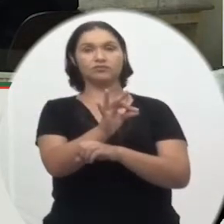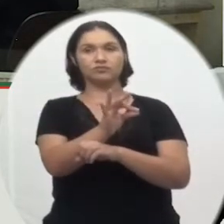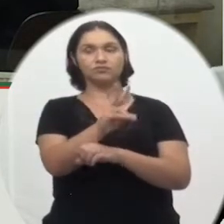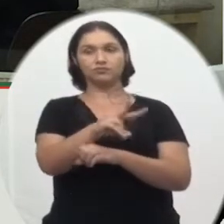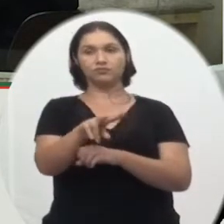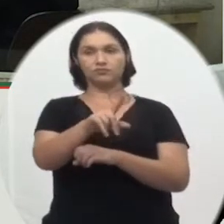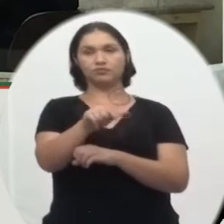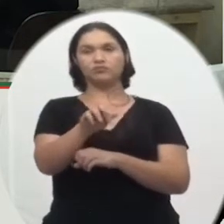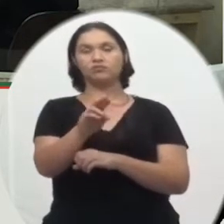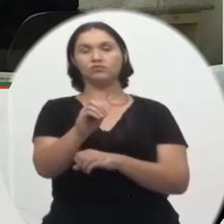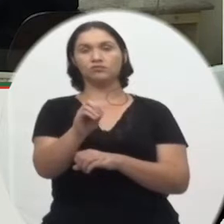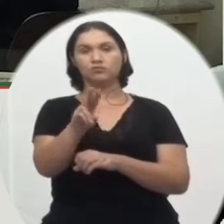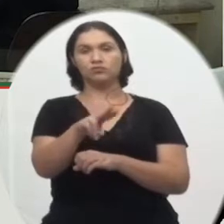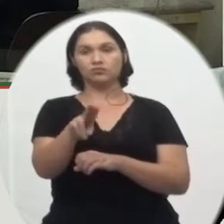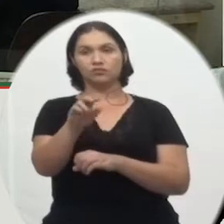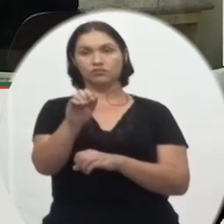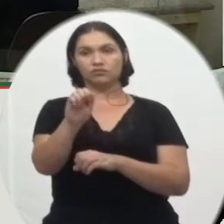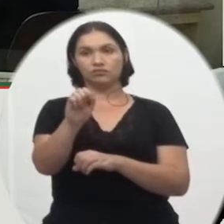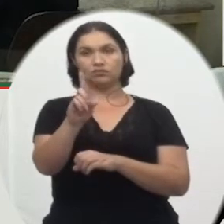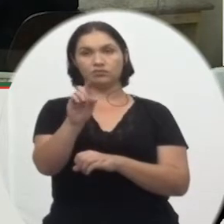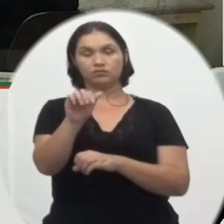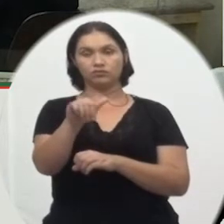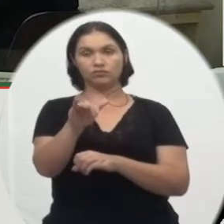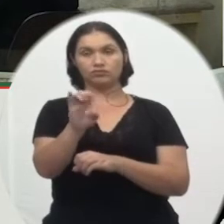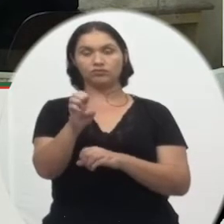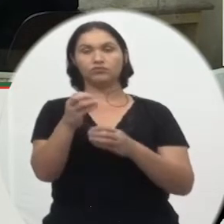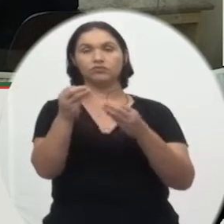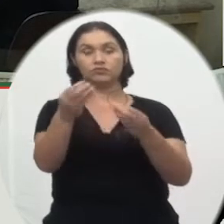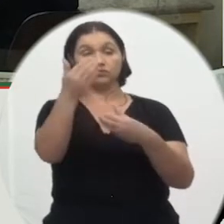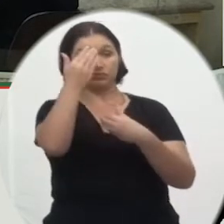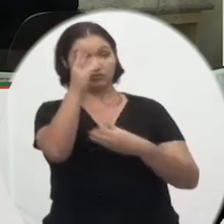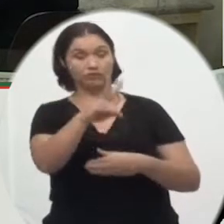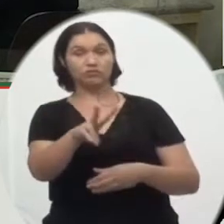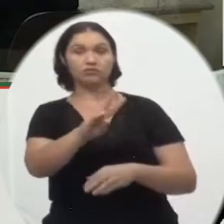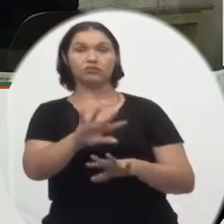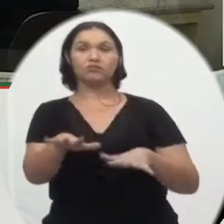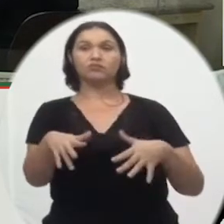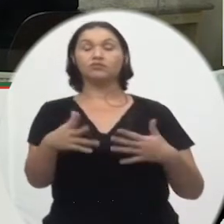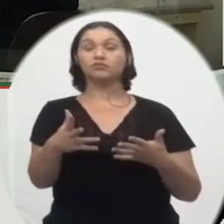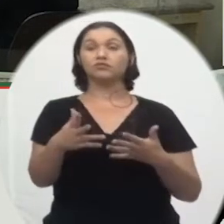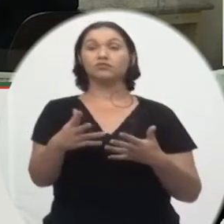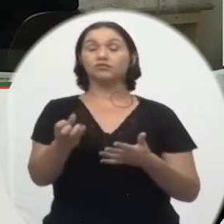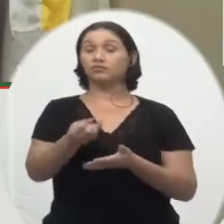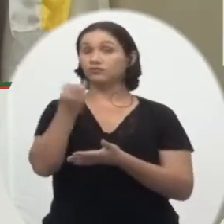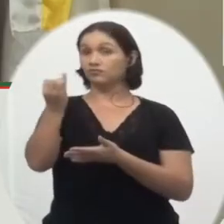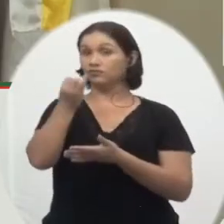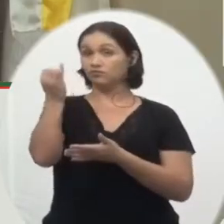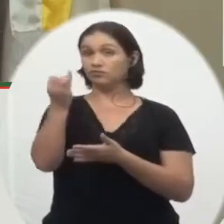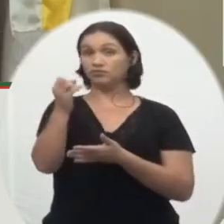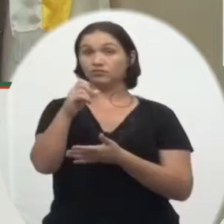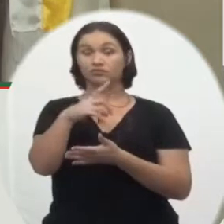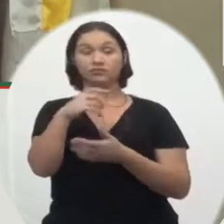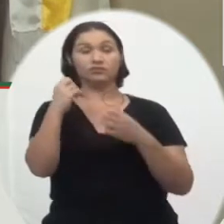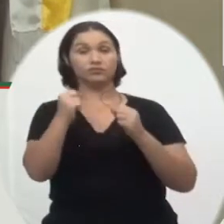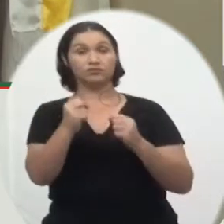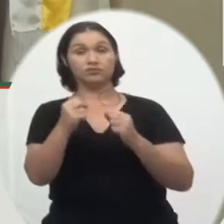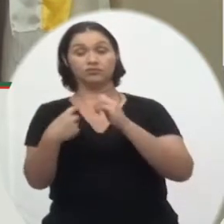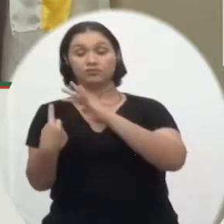Zé, você tem mais um minuto cedido pelo vereador Aldenir Portelec. Obrigado, vereador. E isso é fundamental, então, para a preservação da